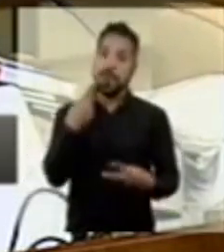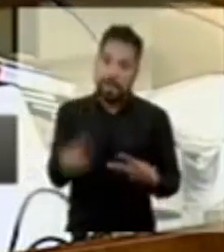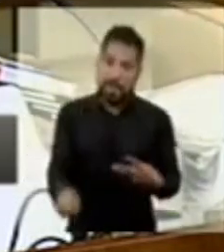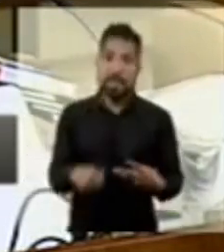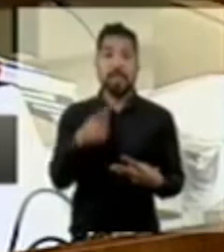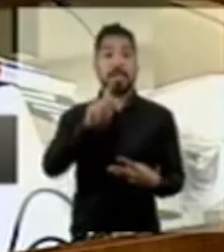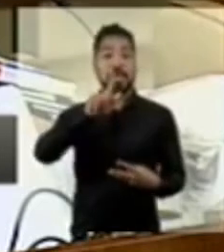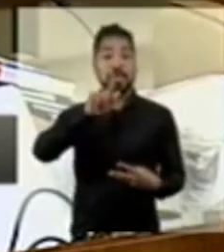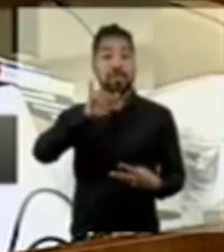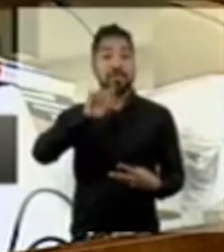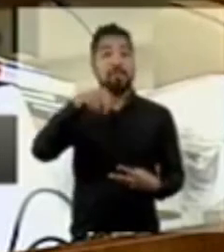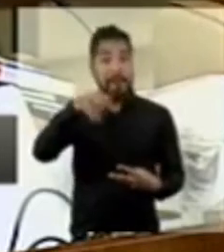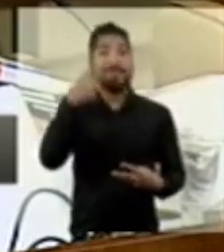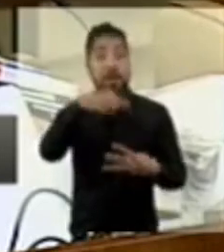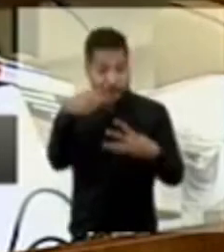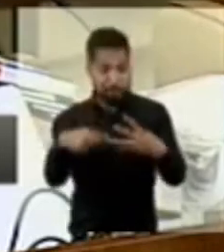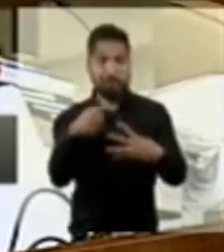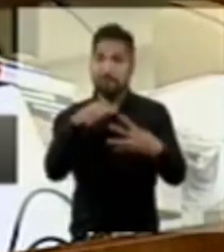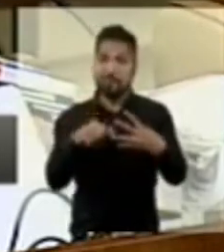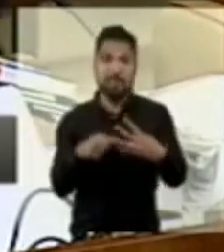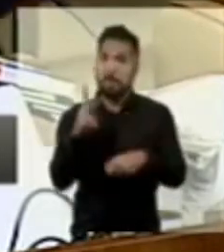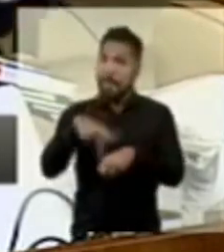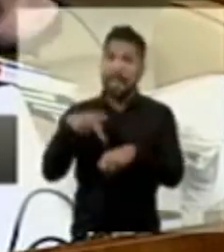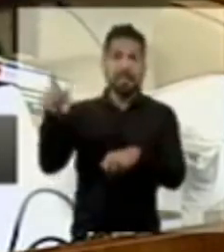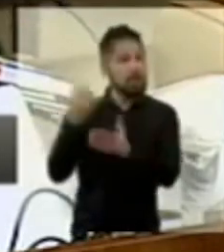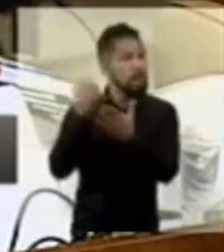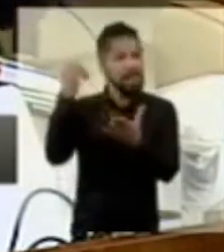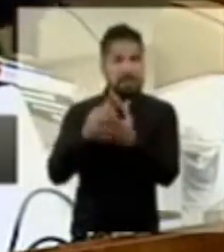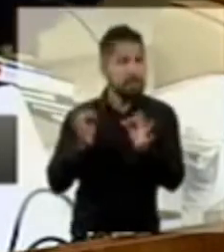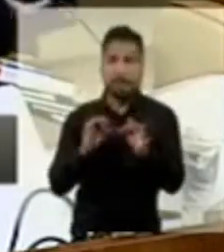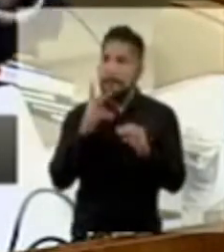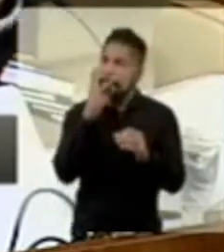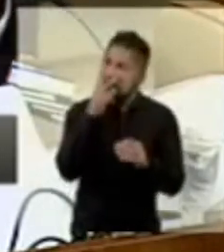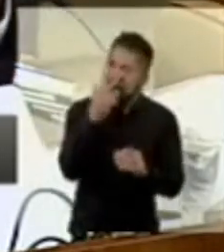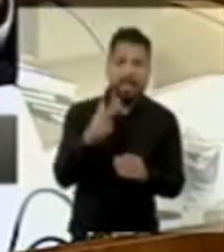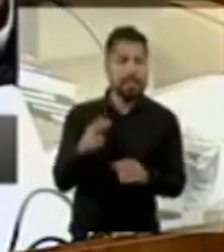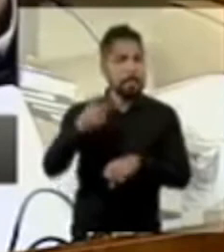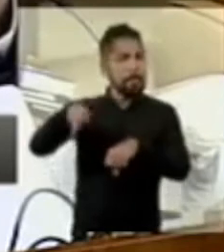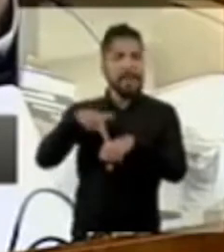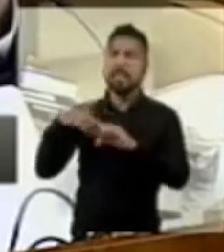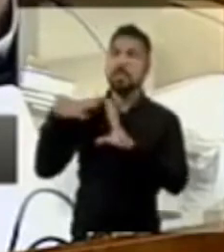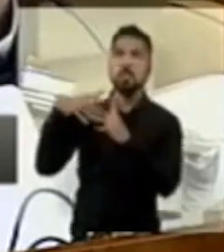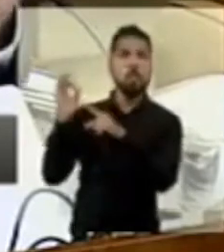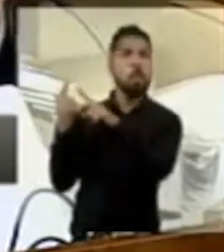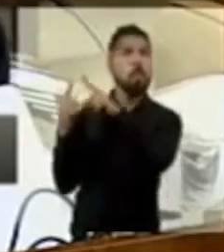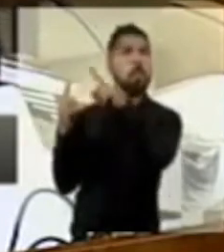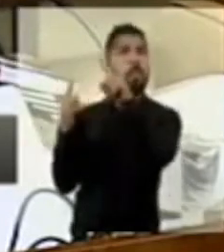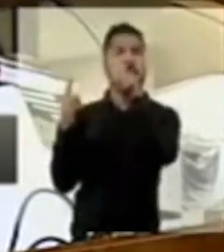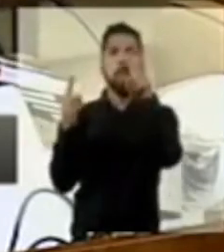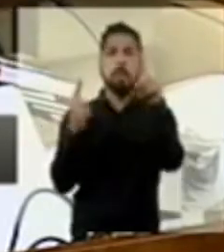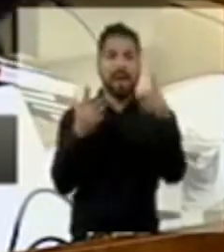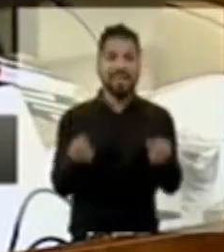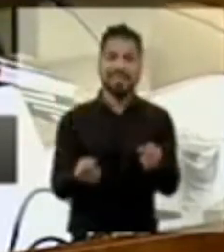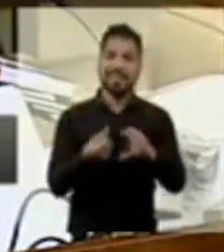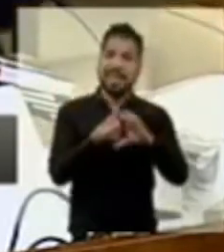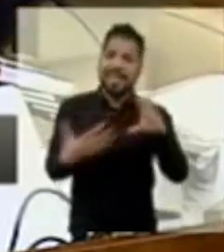todo mundo nenhum país nenhum exagero praticamente nenhum país civilizado do mundo adota esse critério